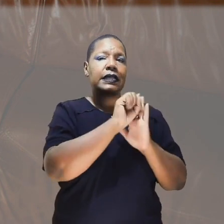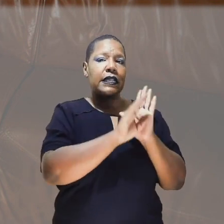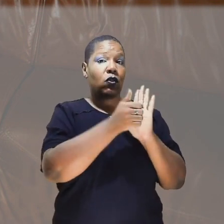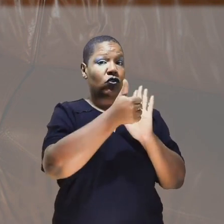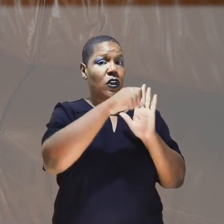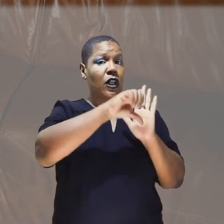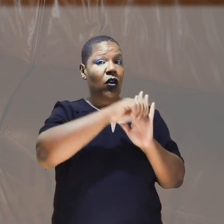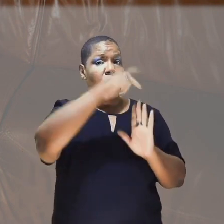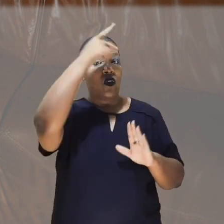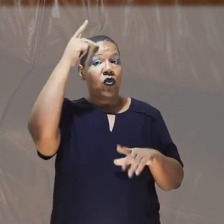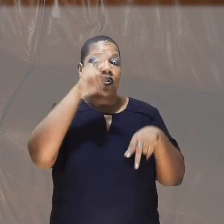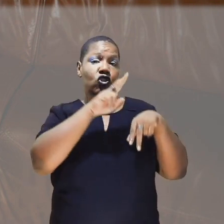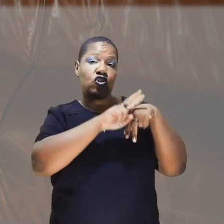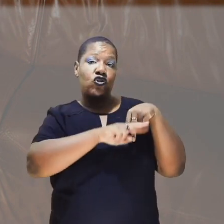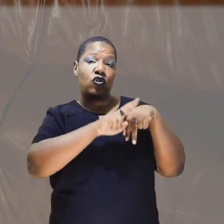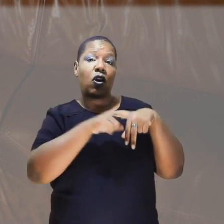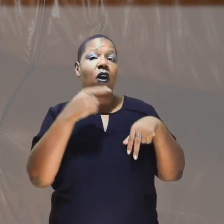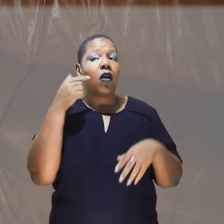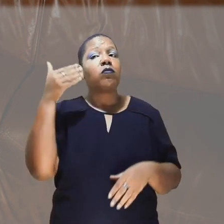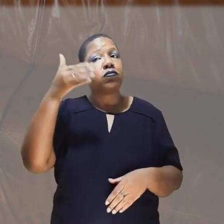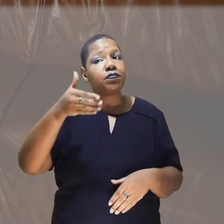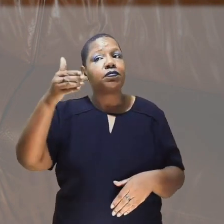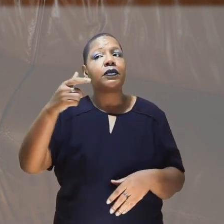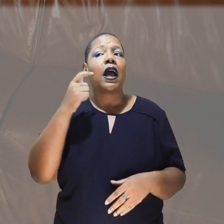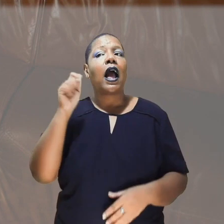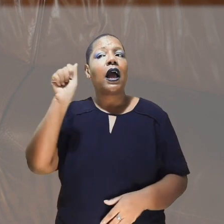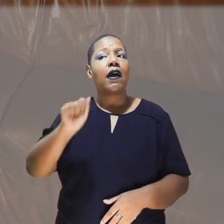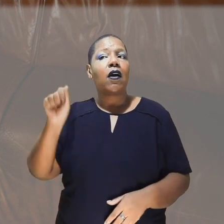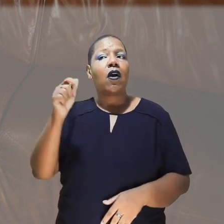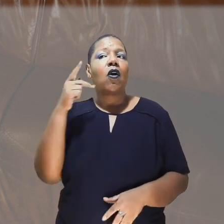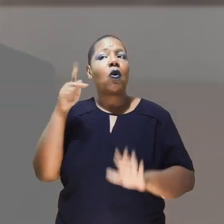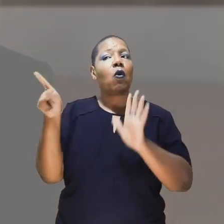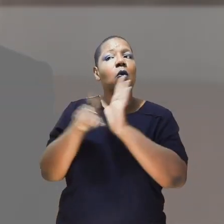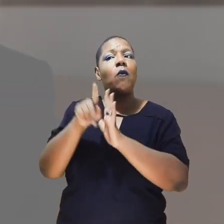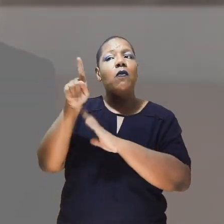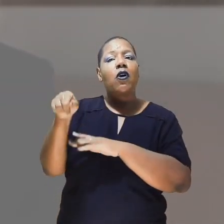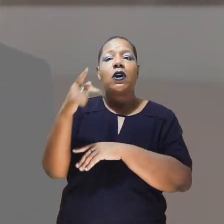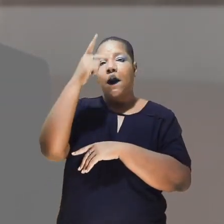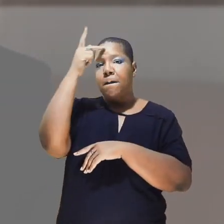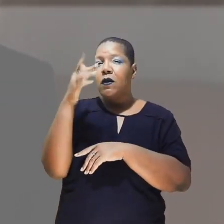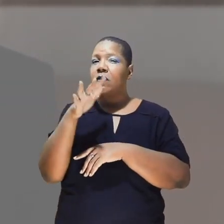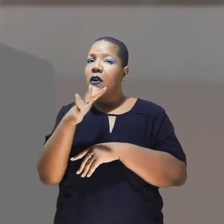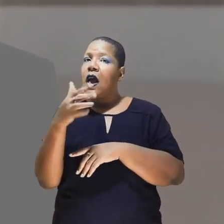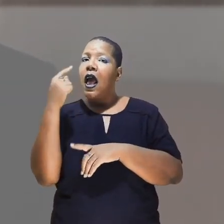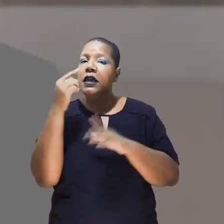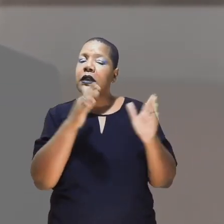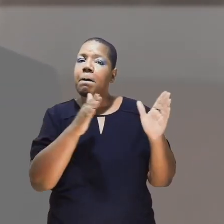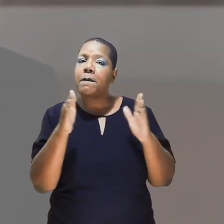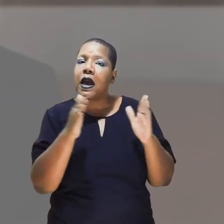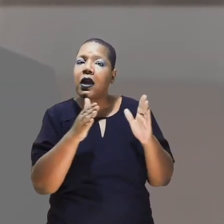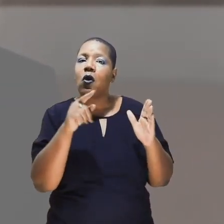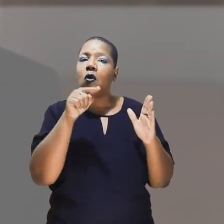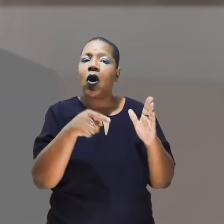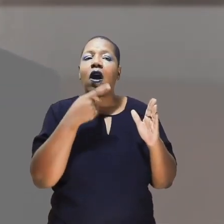da personagem passa a ser mais frequentemente associado ao gênero do cantor. É então, por volta desse período, que se